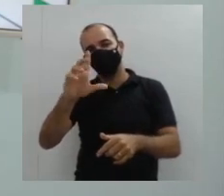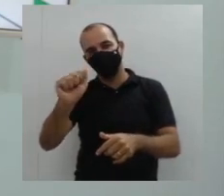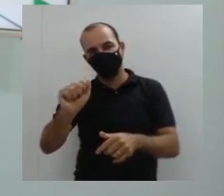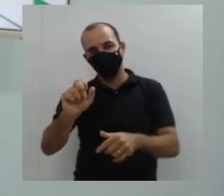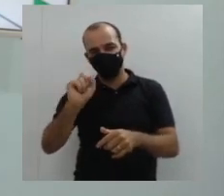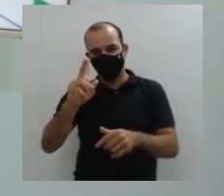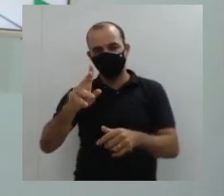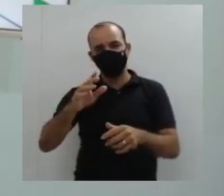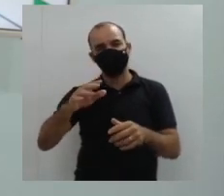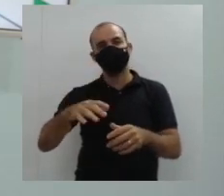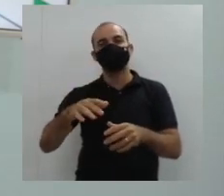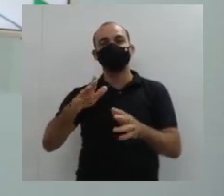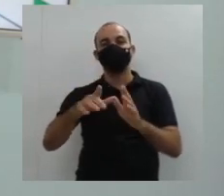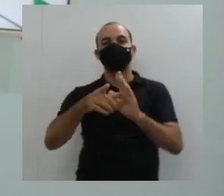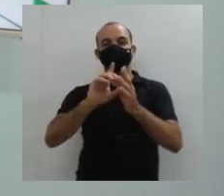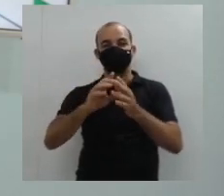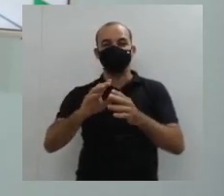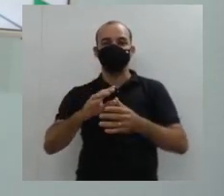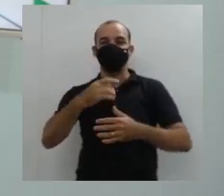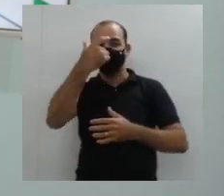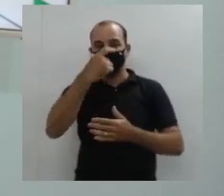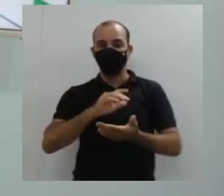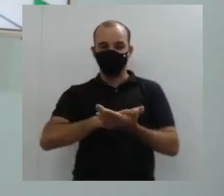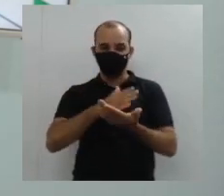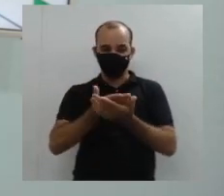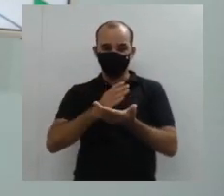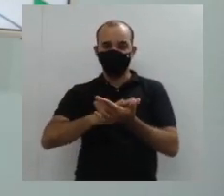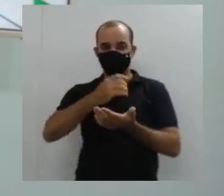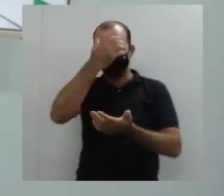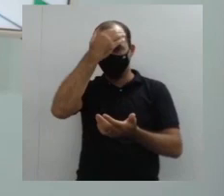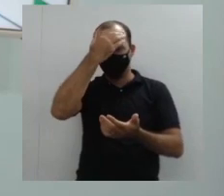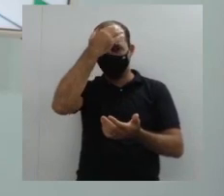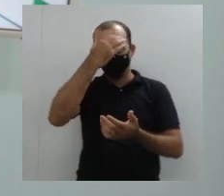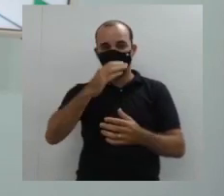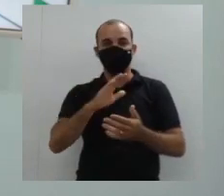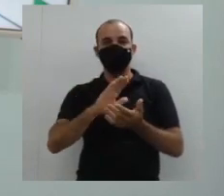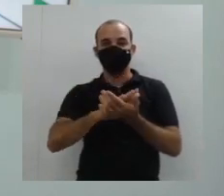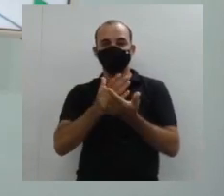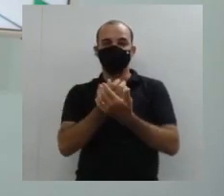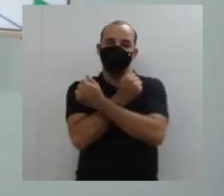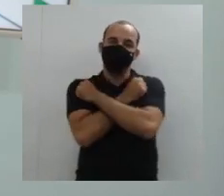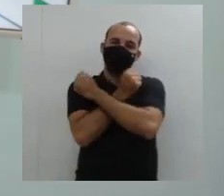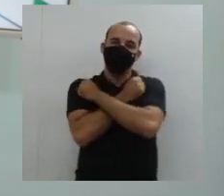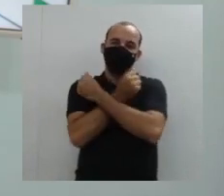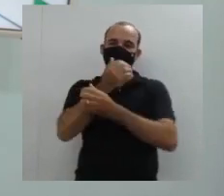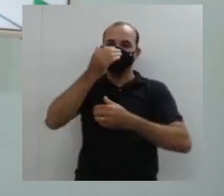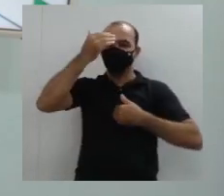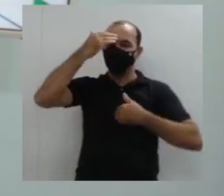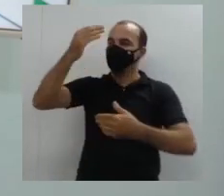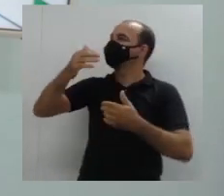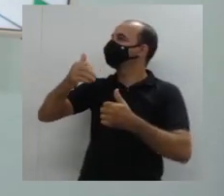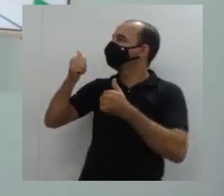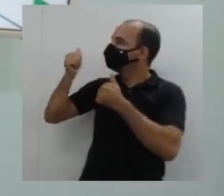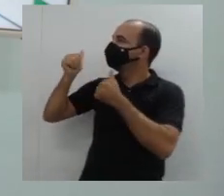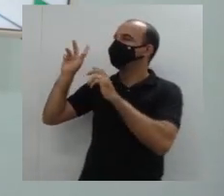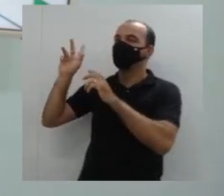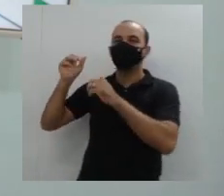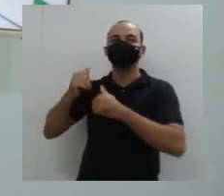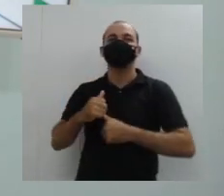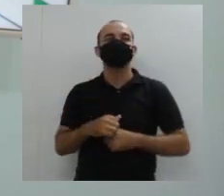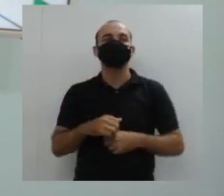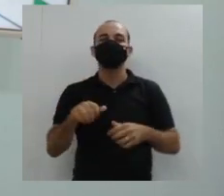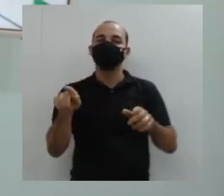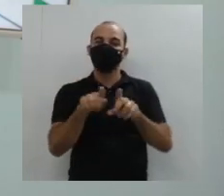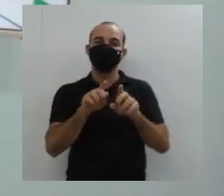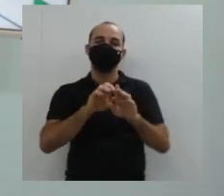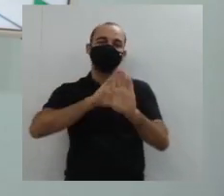9º ano, ao professor Célio Lopes aqui, ó, professor de Libras, muito obrigado, tá certo? Muito obrigado. A Ana aqui,